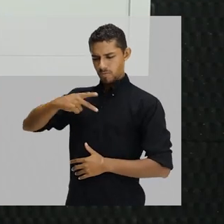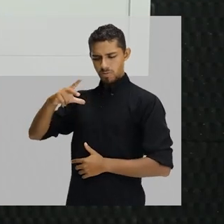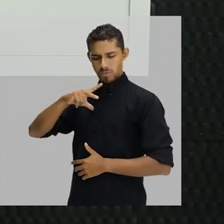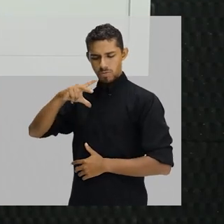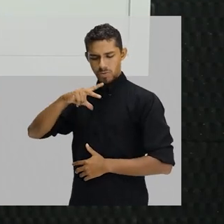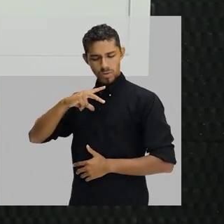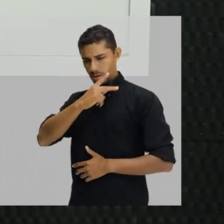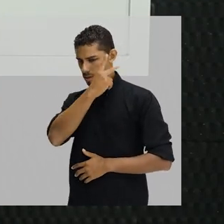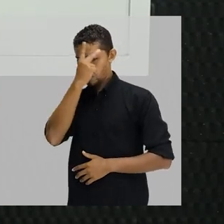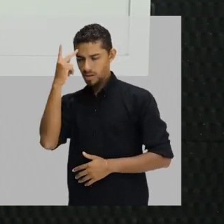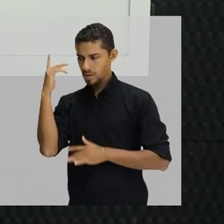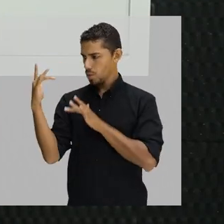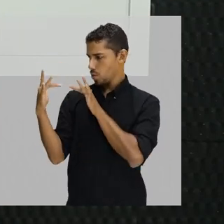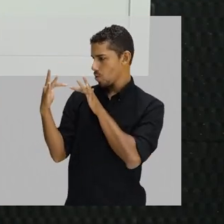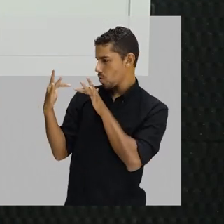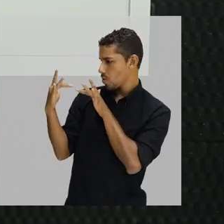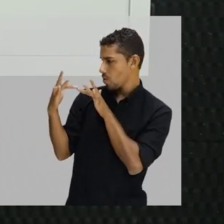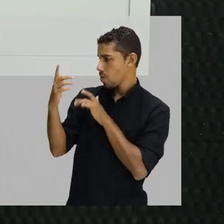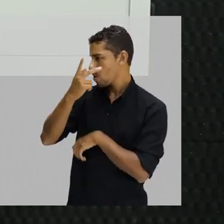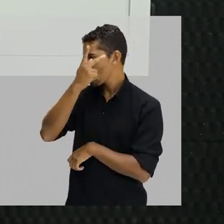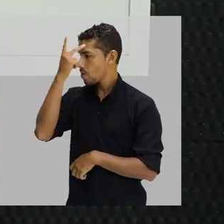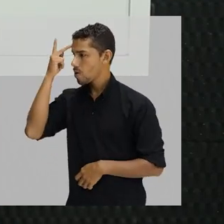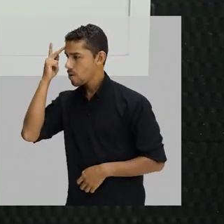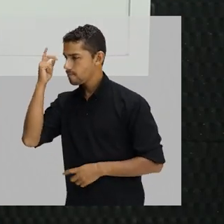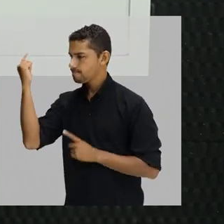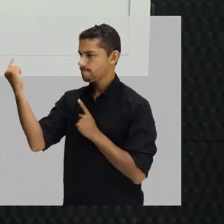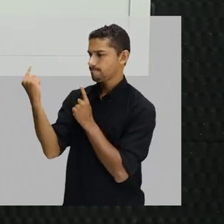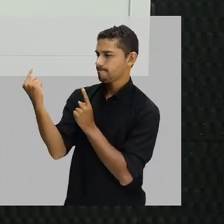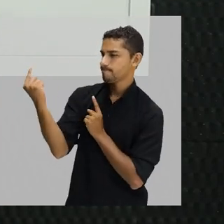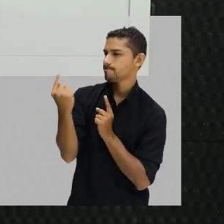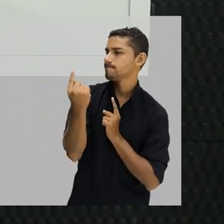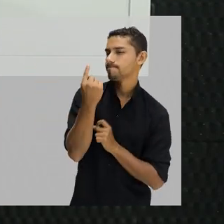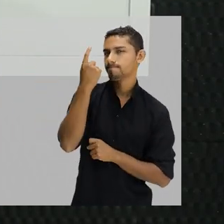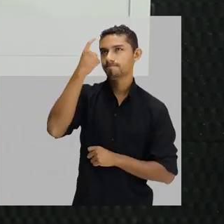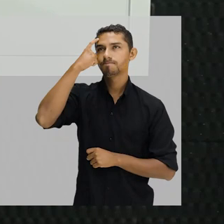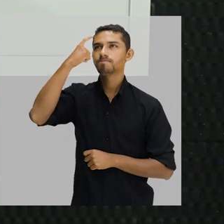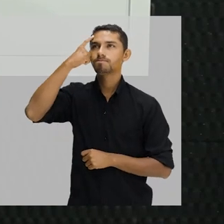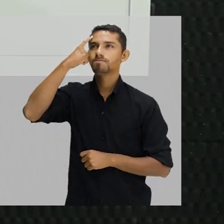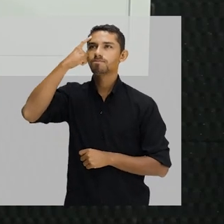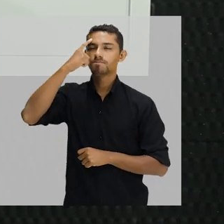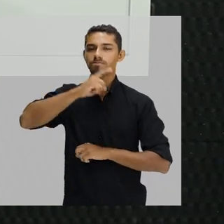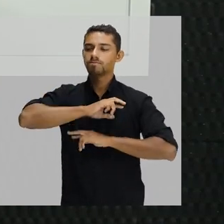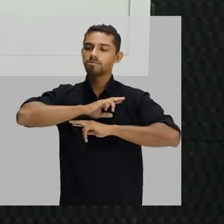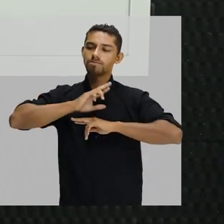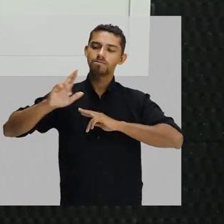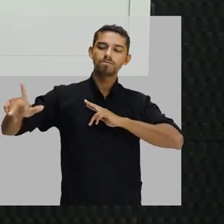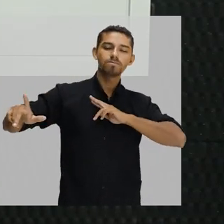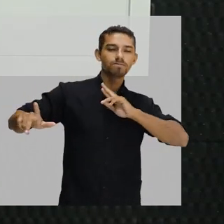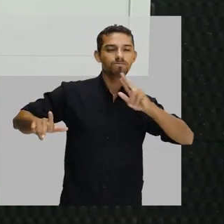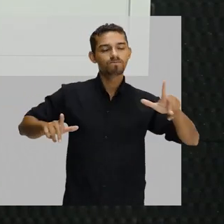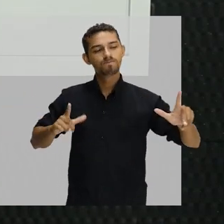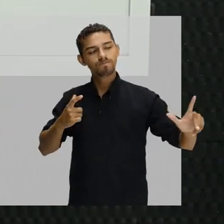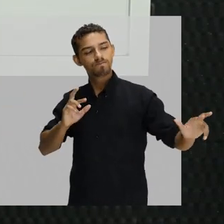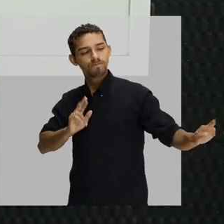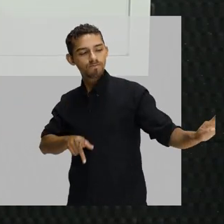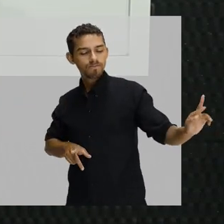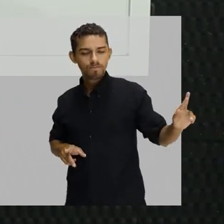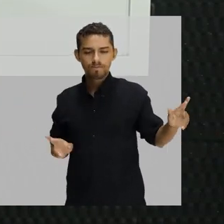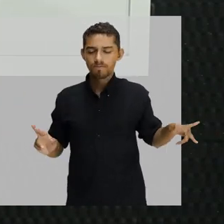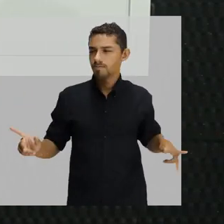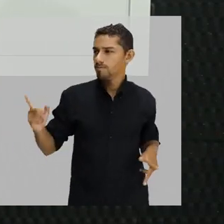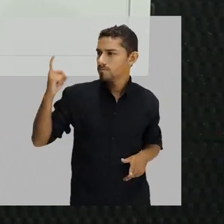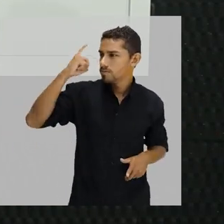tem contato, principalmente das pessoas, você começa a ter uma série de constatações que